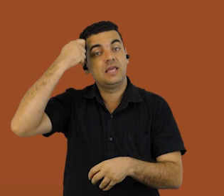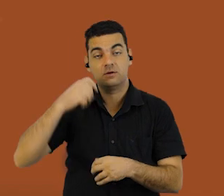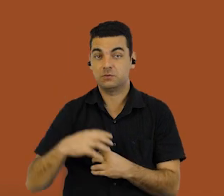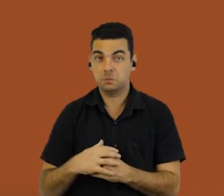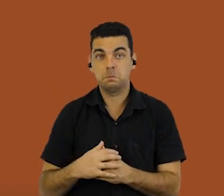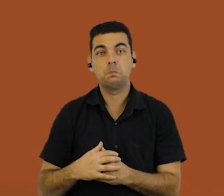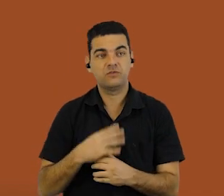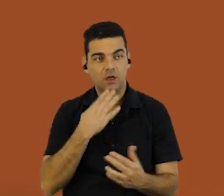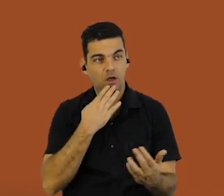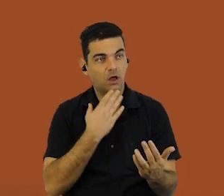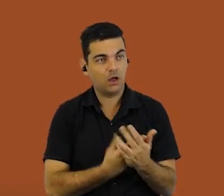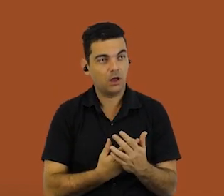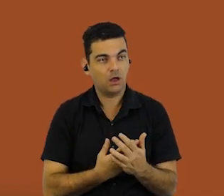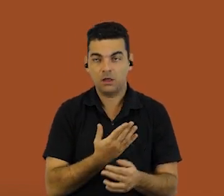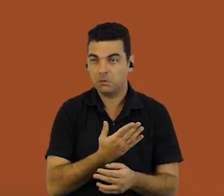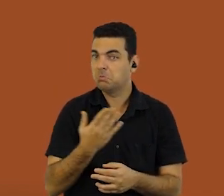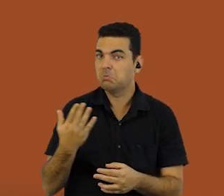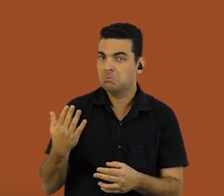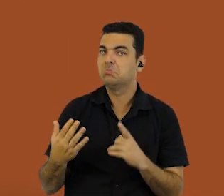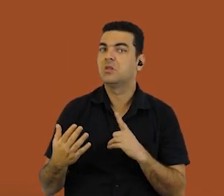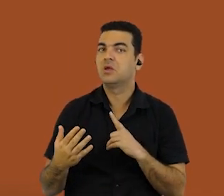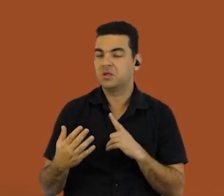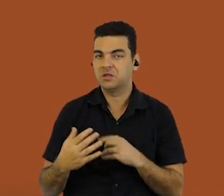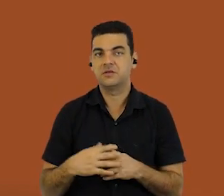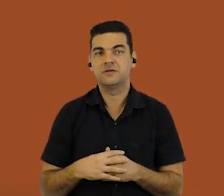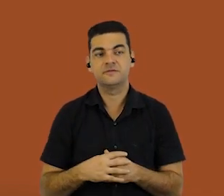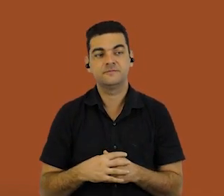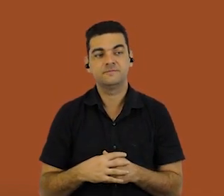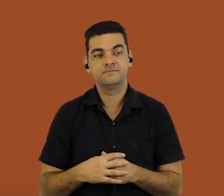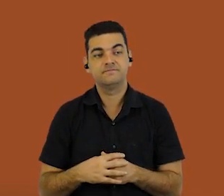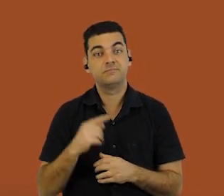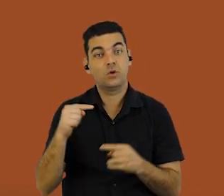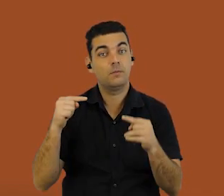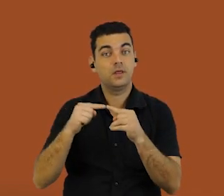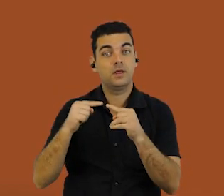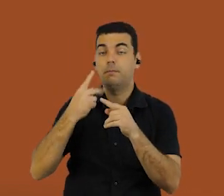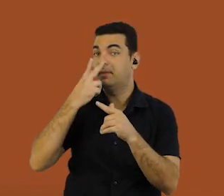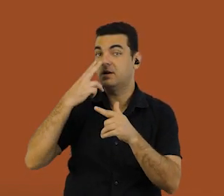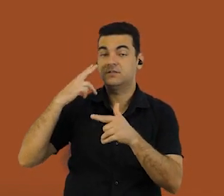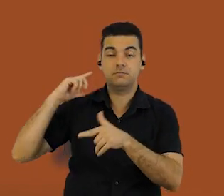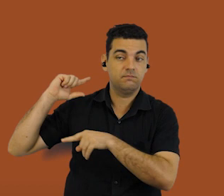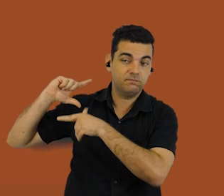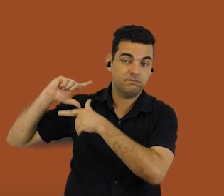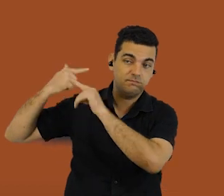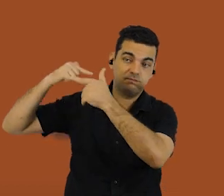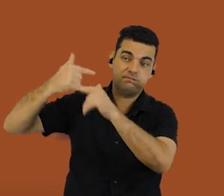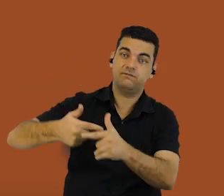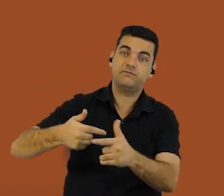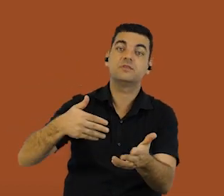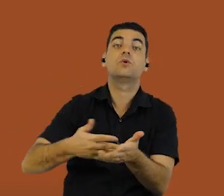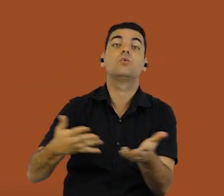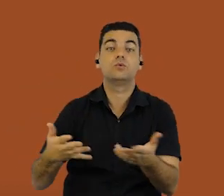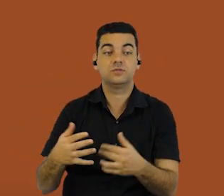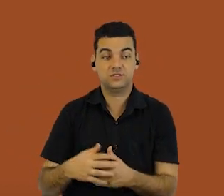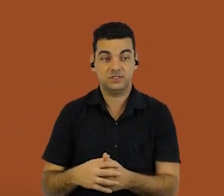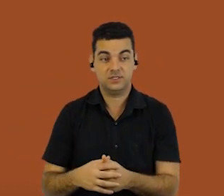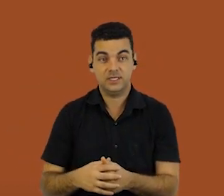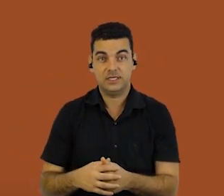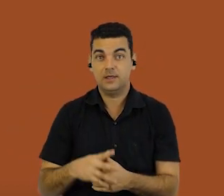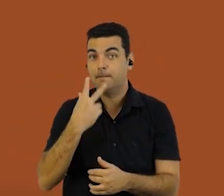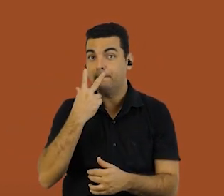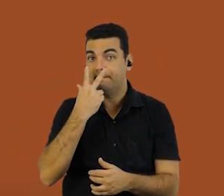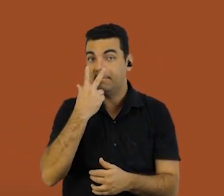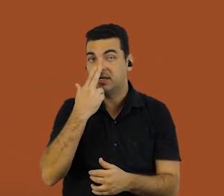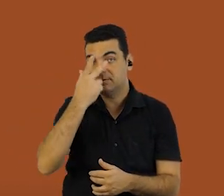No ar, no mar, eu acho que tem toda uma ancestralidade aqui muito forte, que eu acho muito difícil uma pessoa